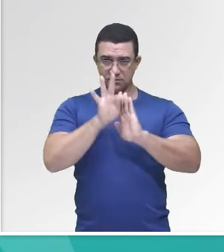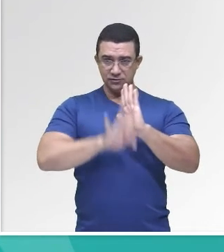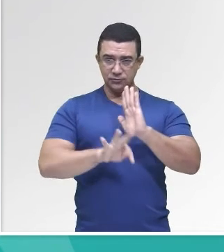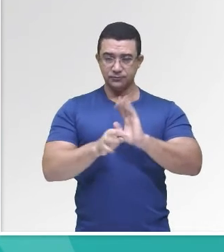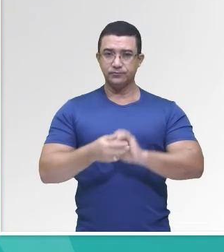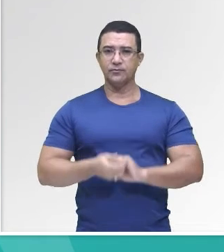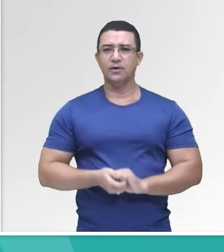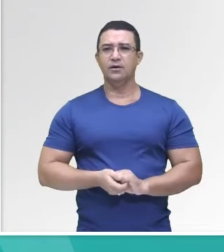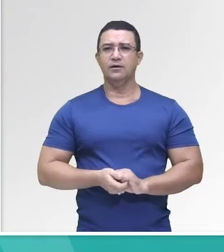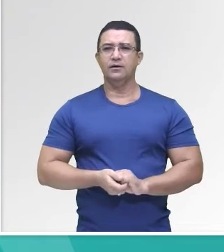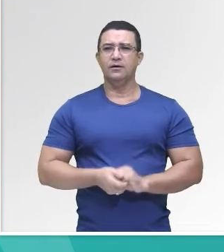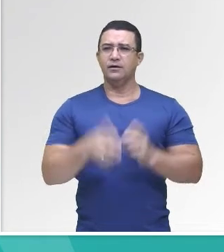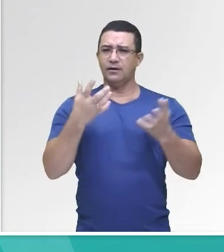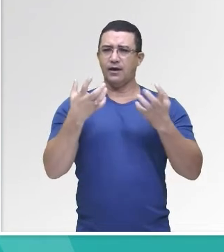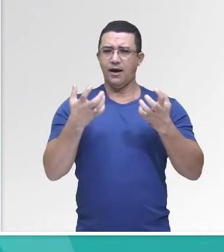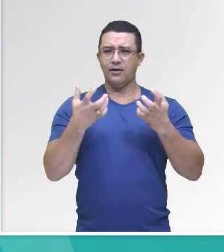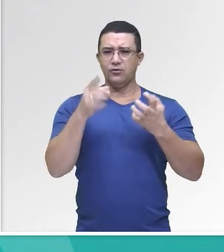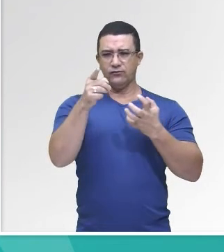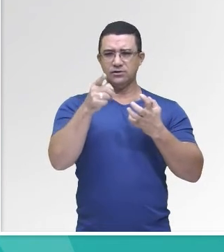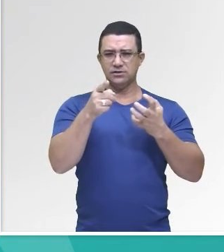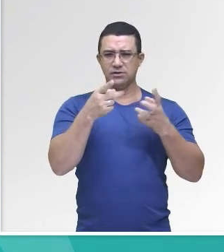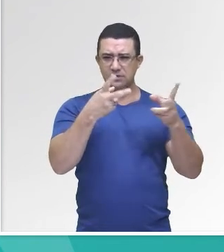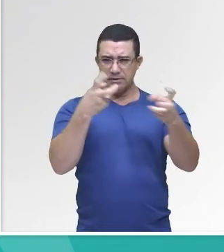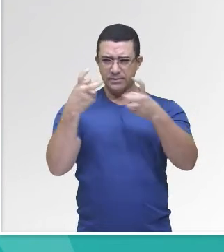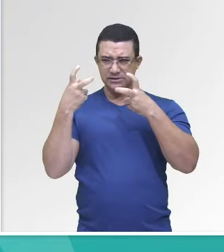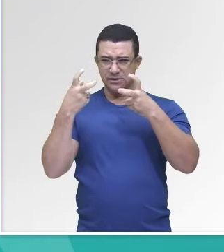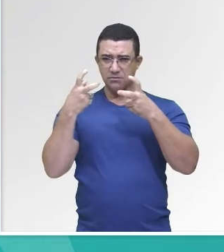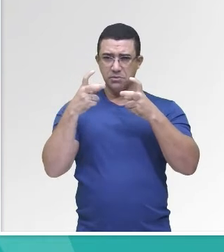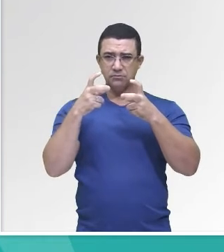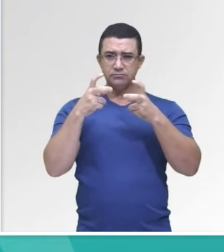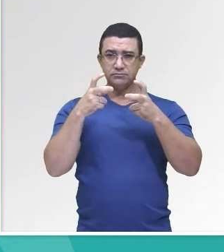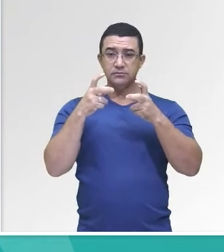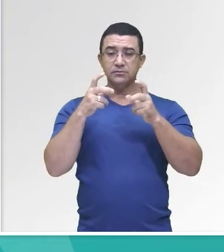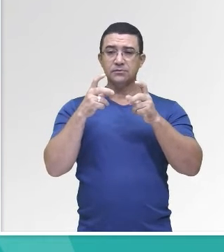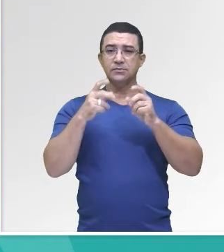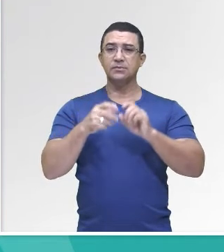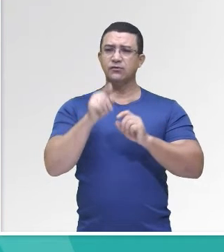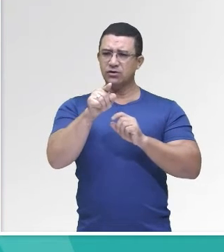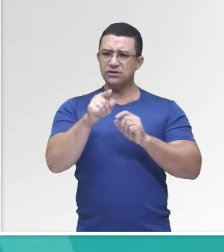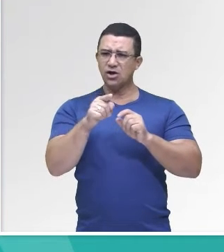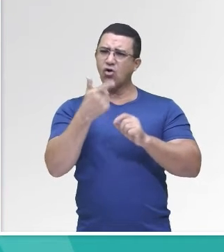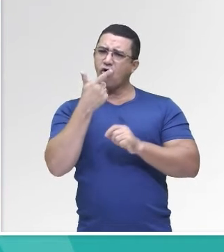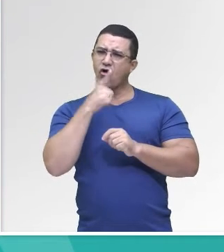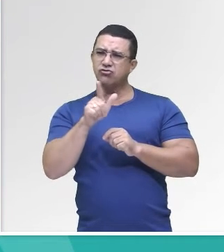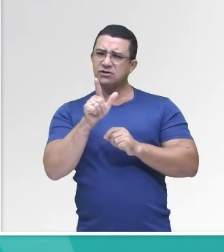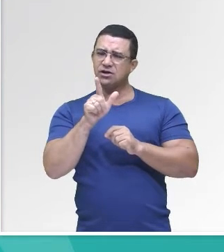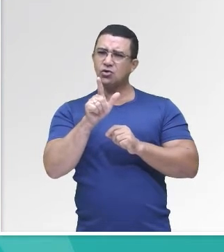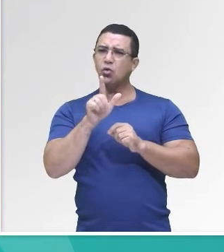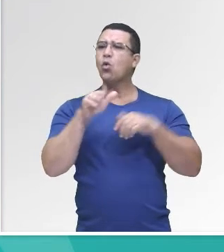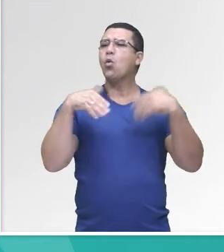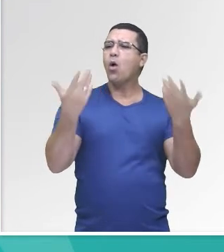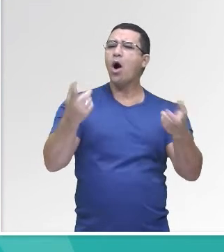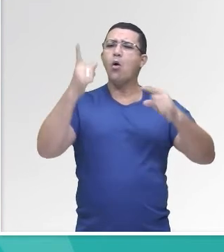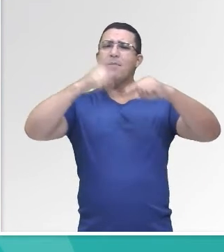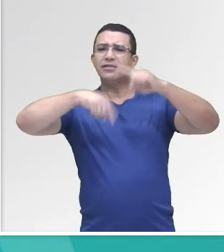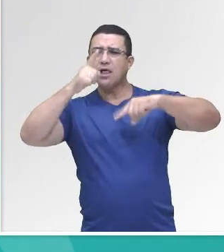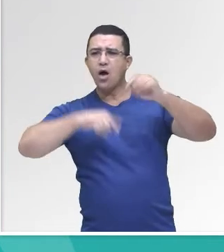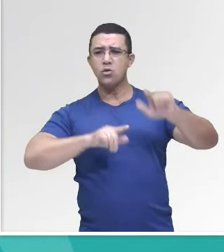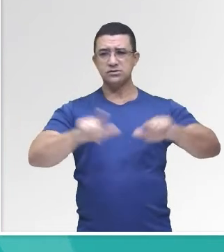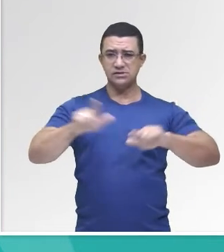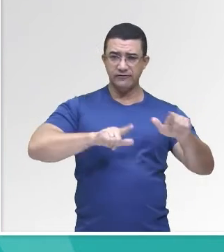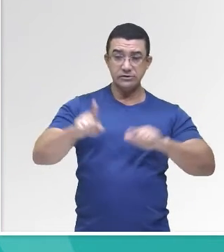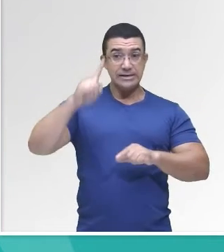você observe, vou voltar aqui. Você conseguiu identificar qual é o produto, qual é o serviço, qual